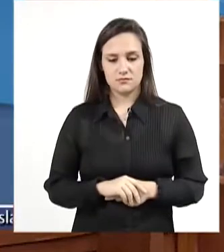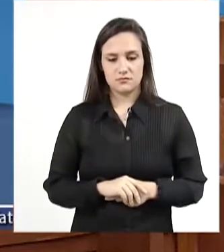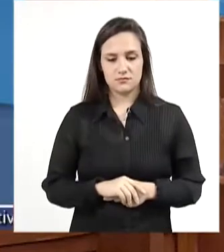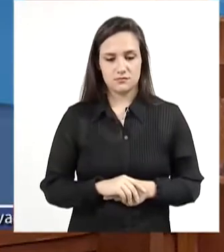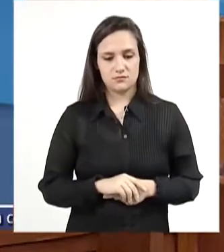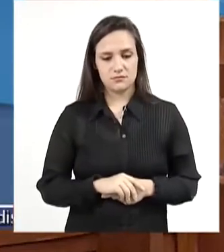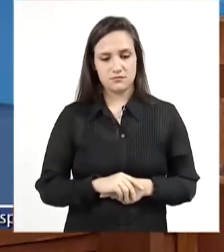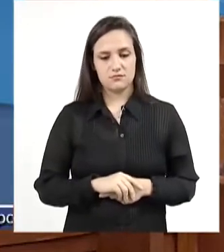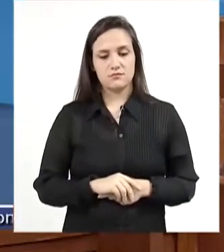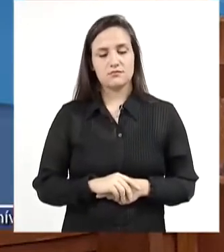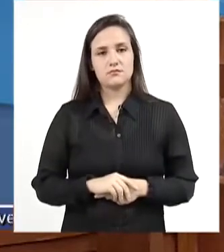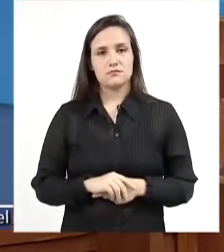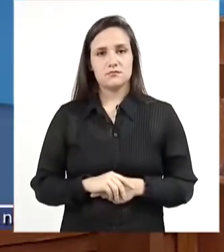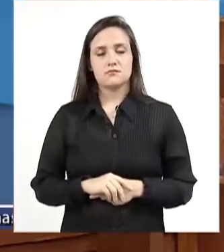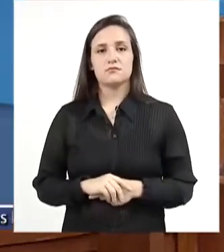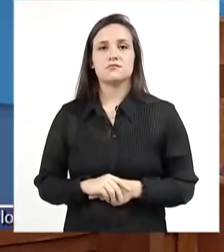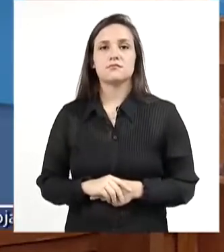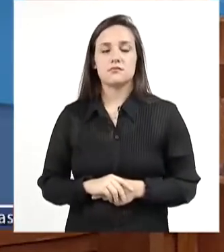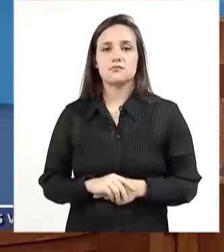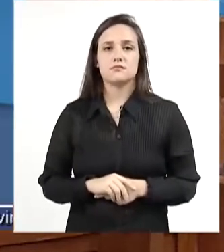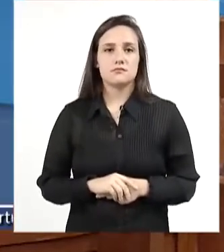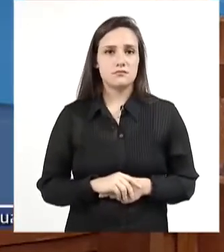nossa